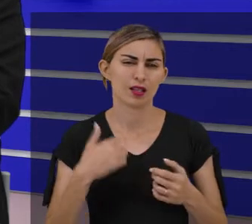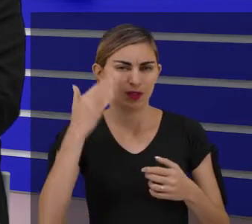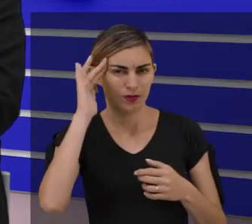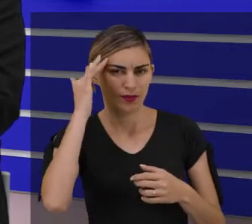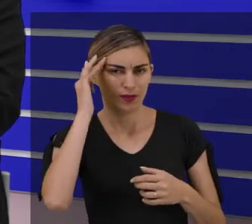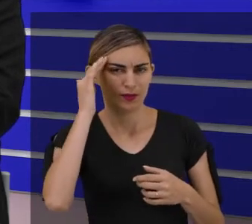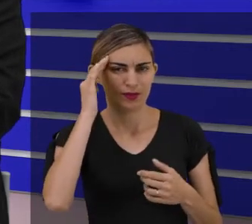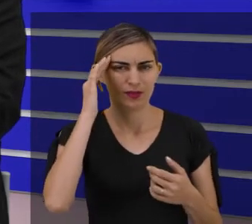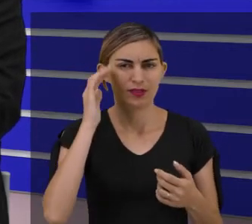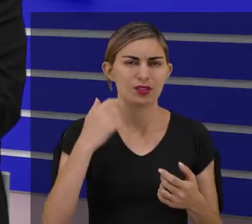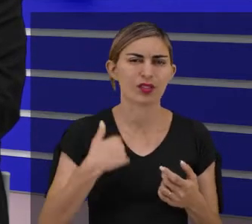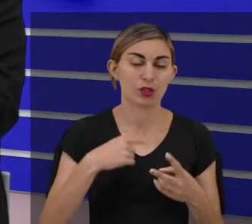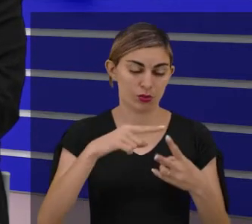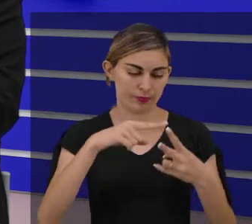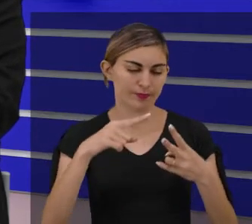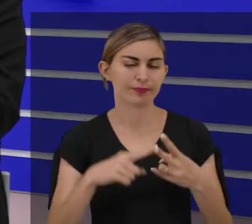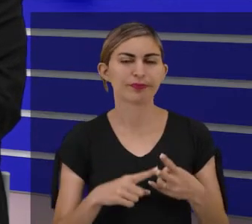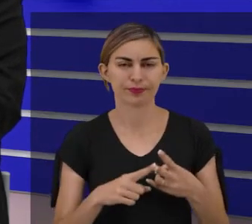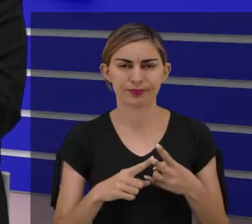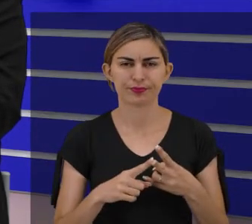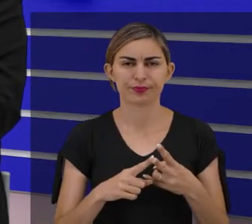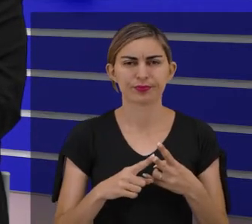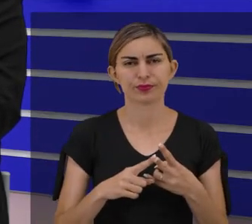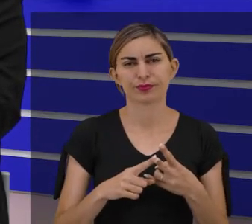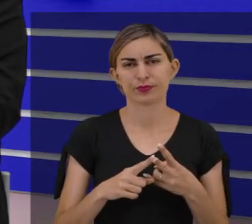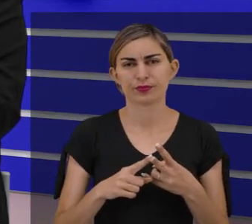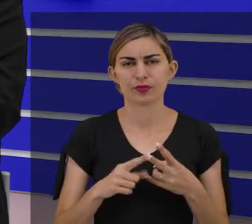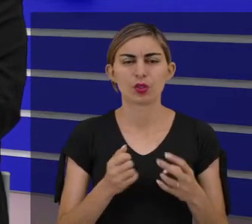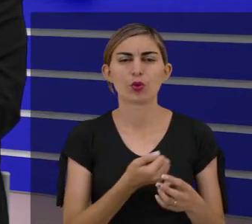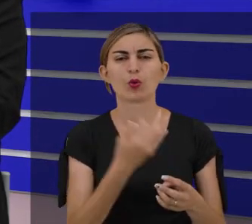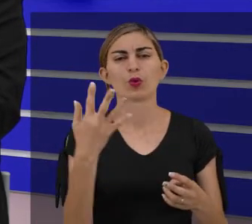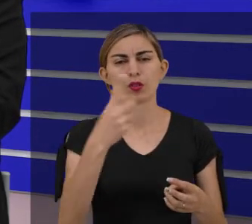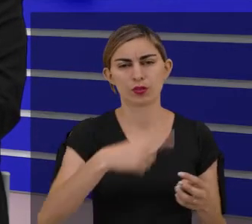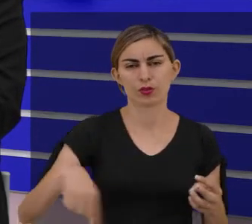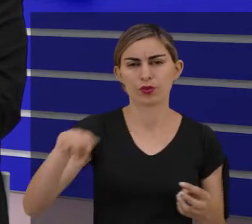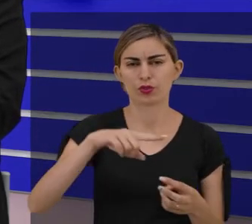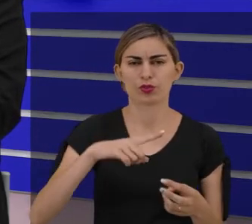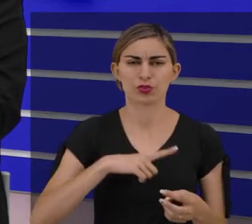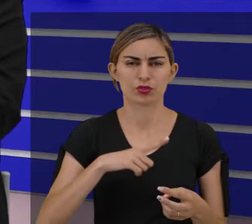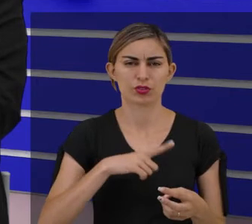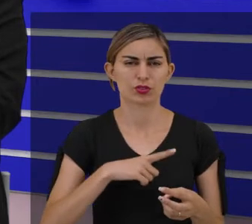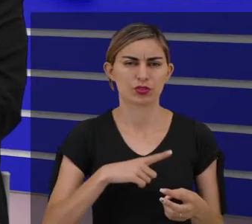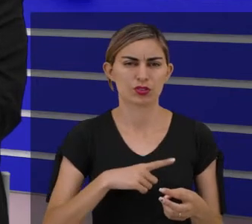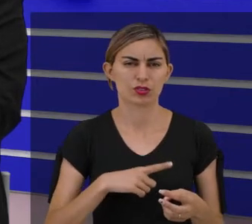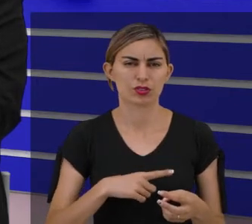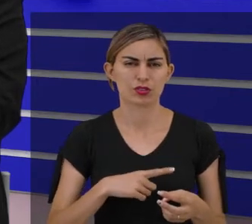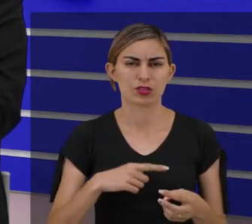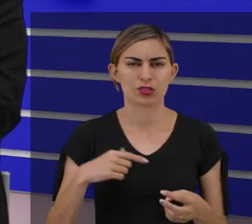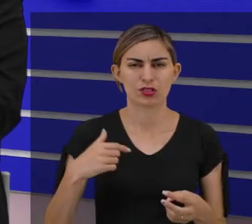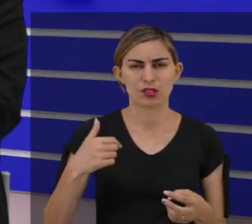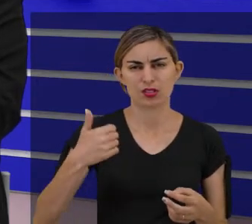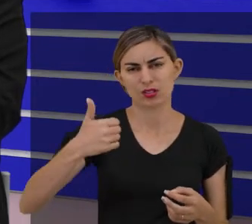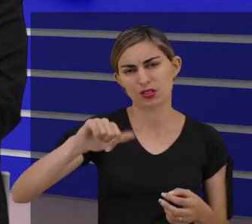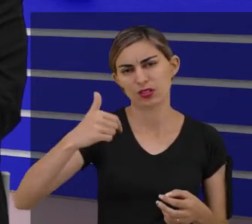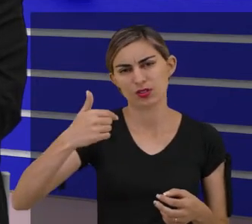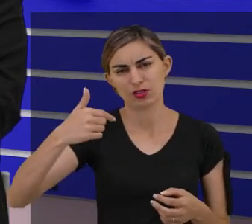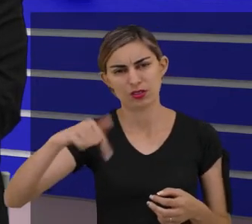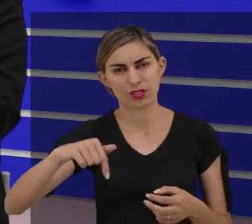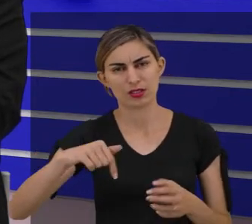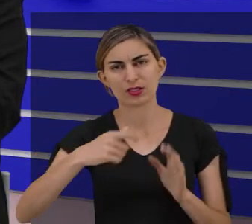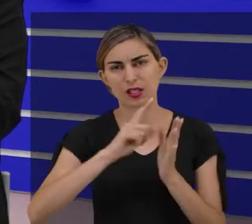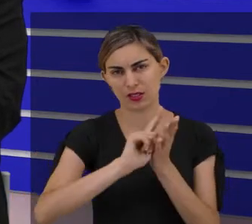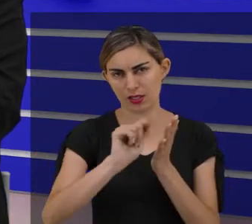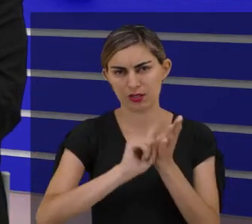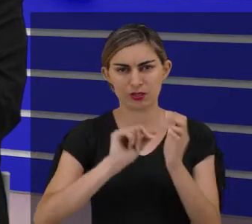entender, eu posso entender ela sobre dois aspectos. Quando nós vemos que as mais de 117